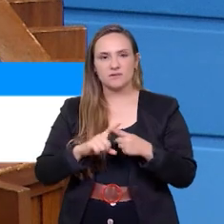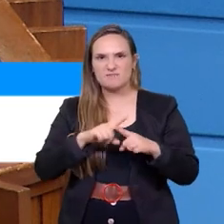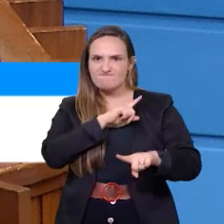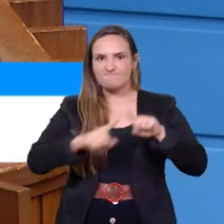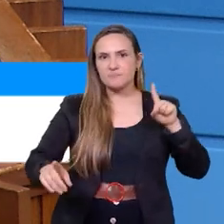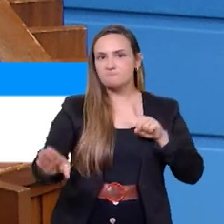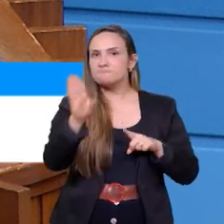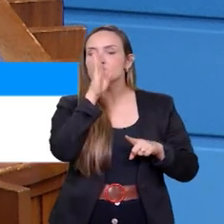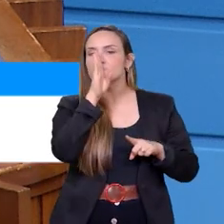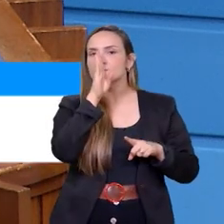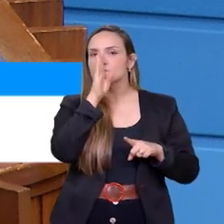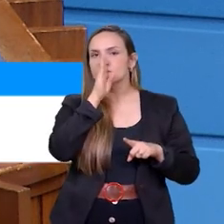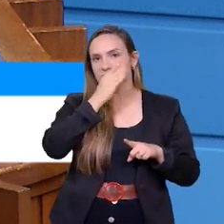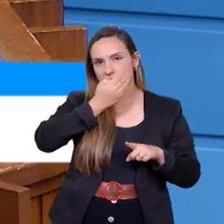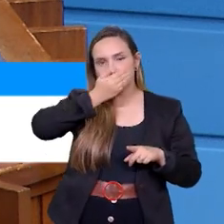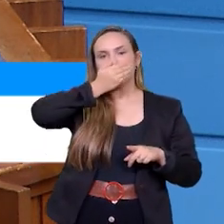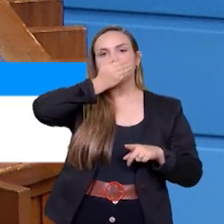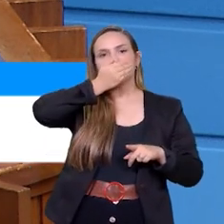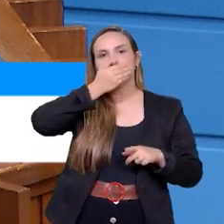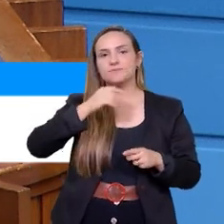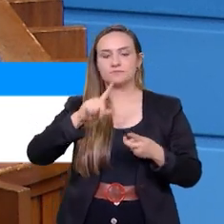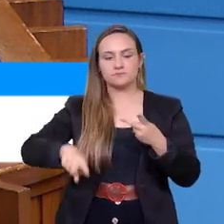censura prévia